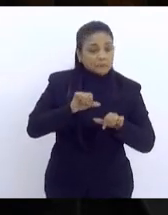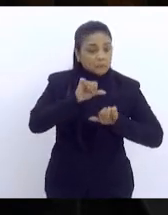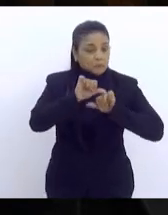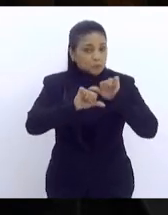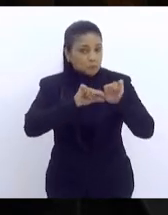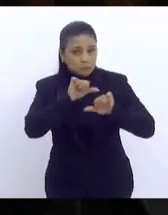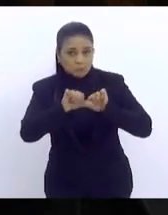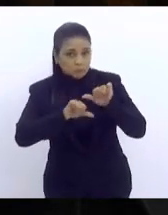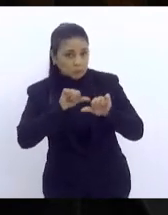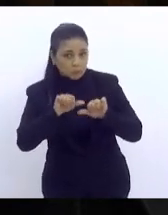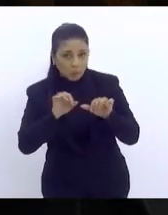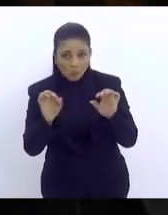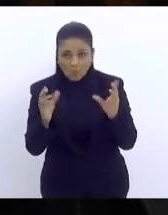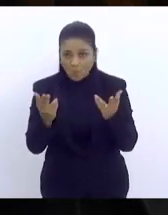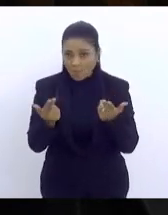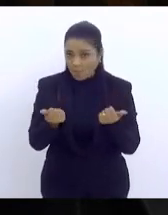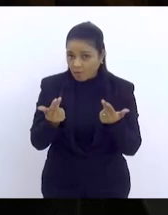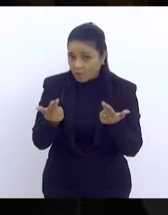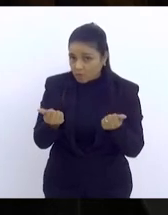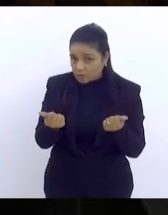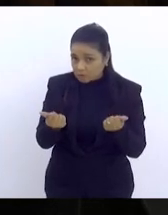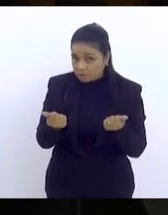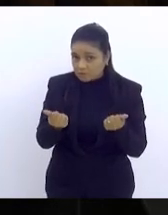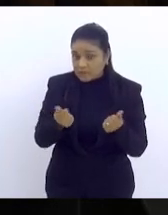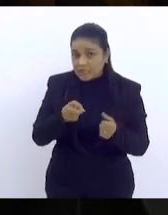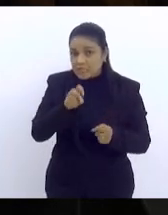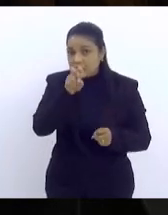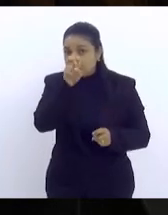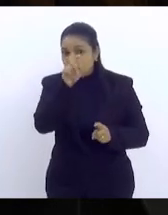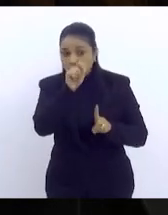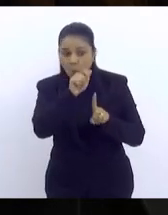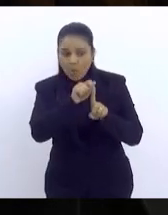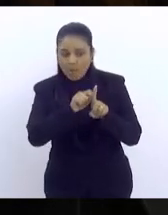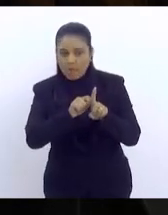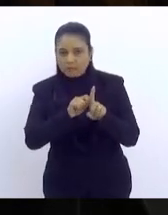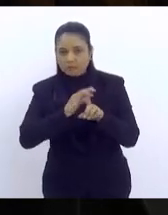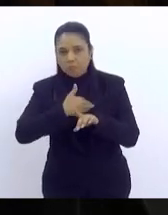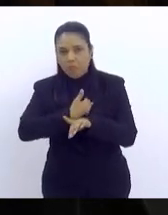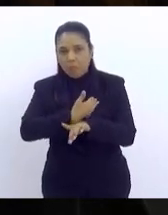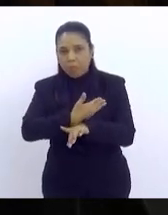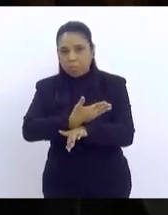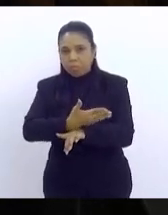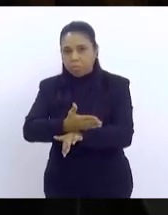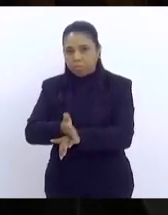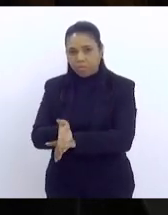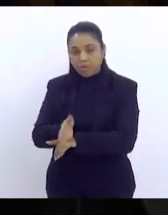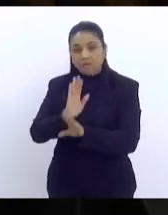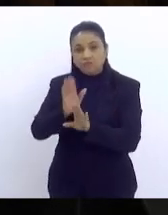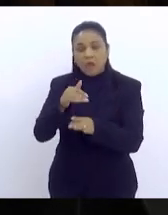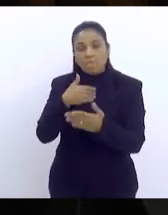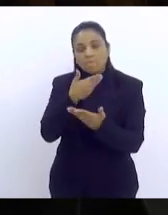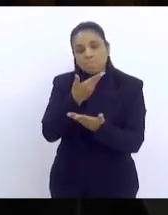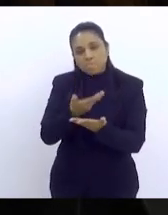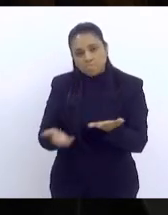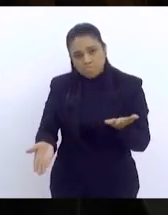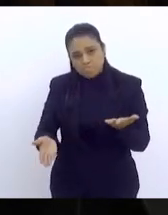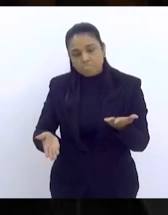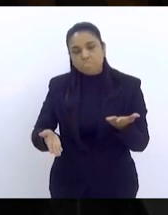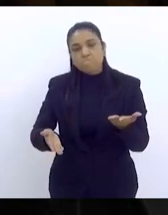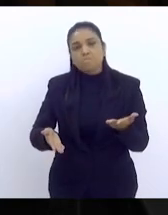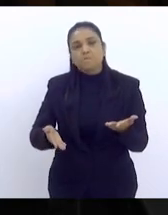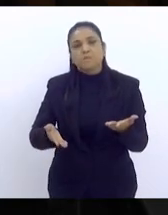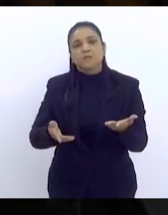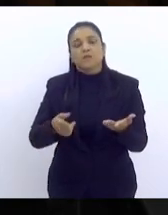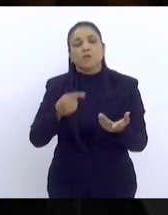e já se passaram cinco meses do ano a gente possa perder em relação aquilo